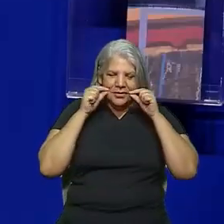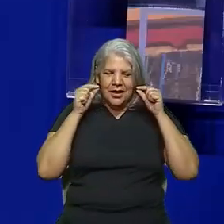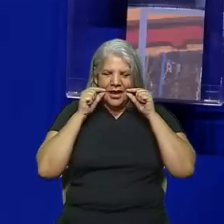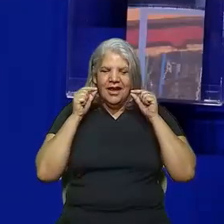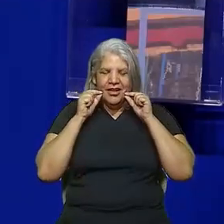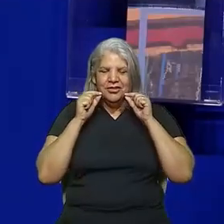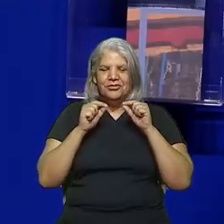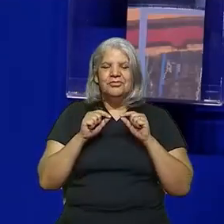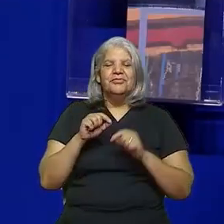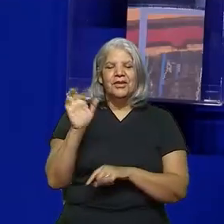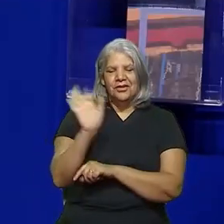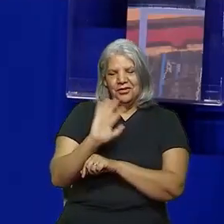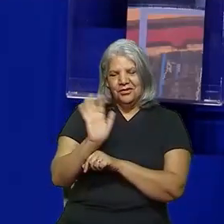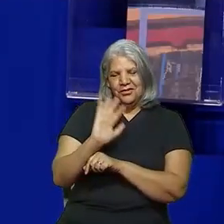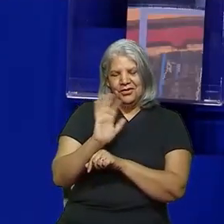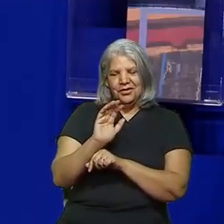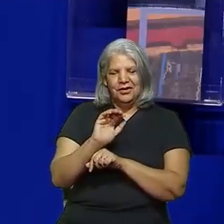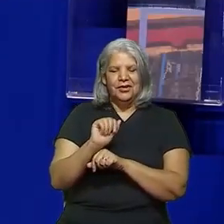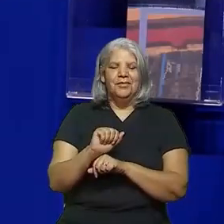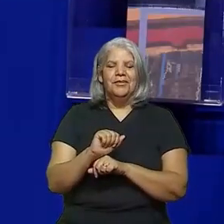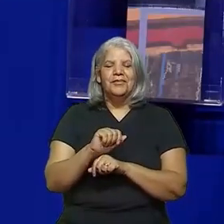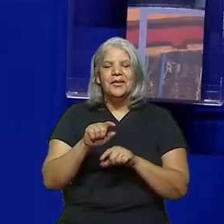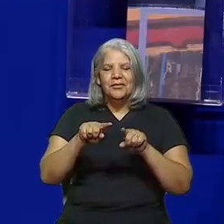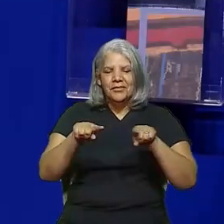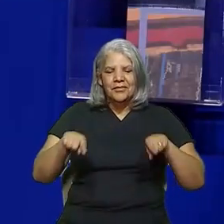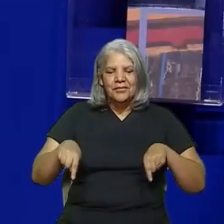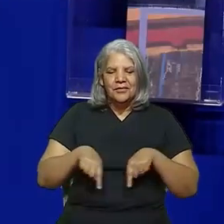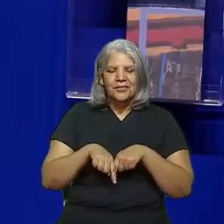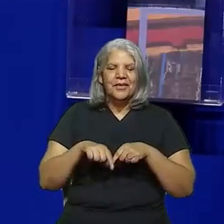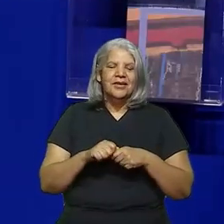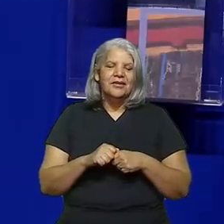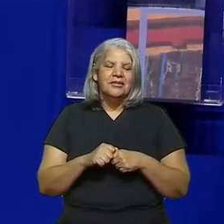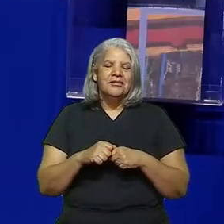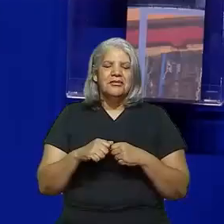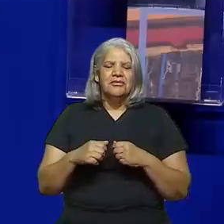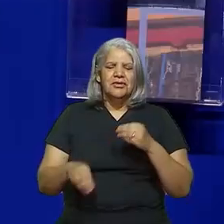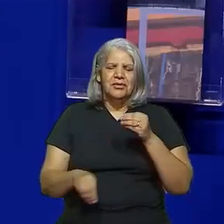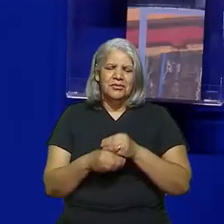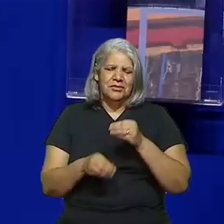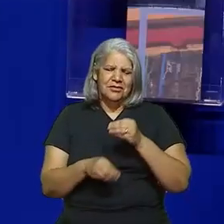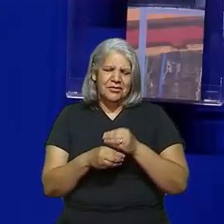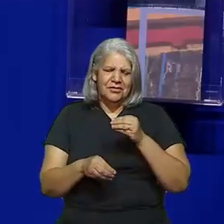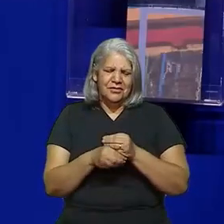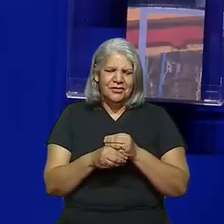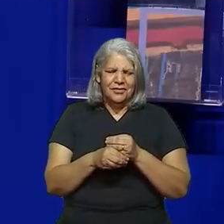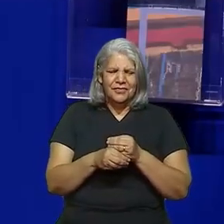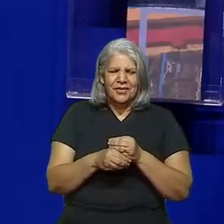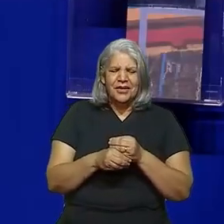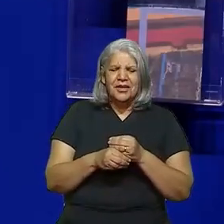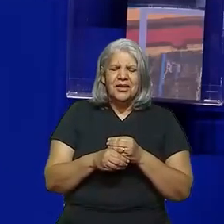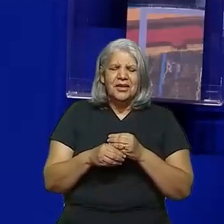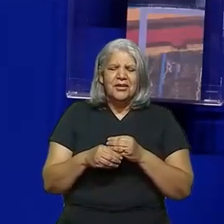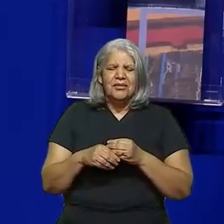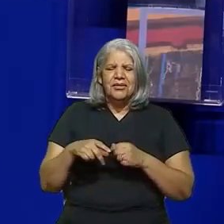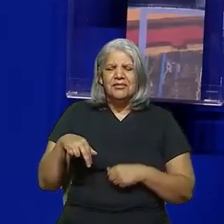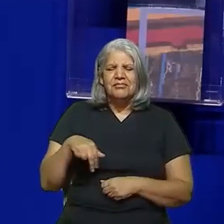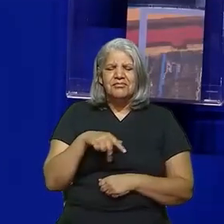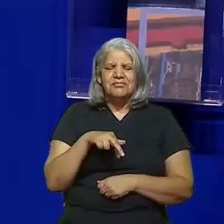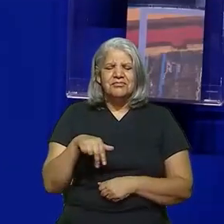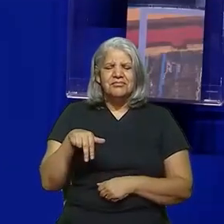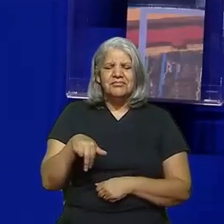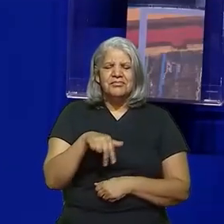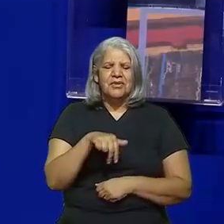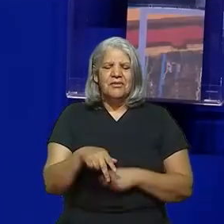Nesse meio tempo eu fui acumulando e acrescentando e jogando dentro. E eu andava muito, e